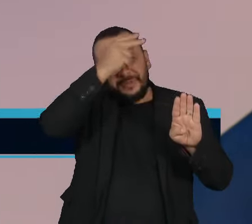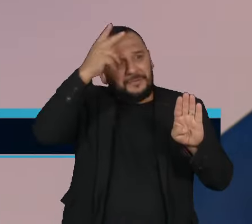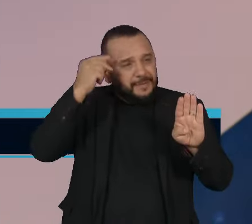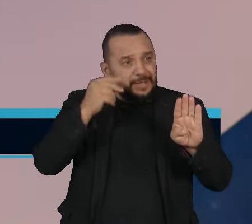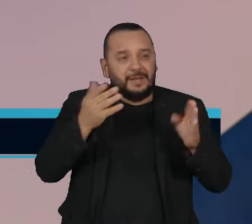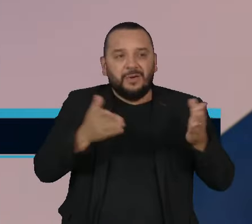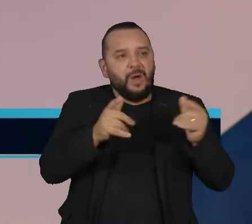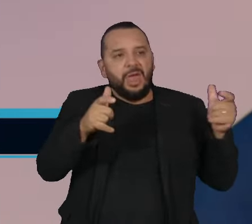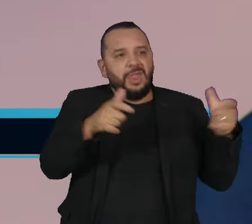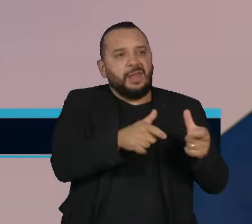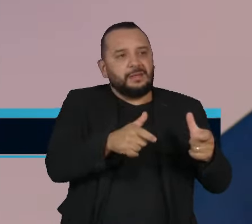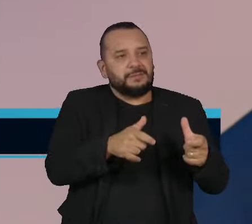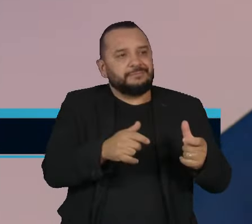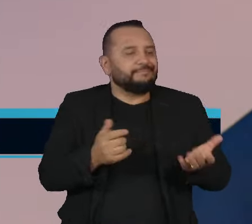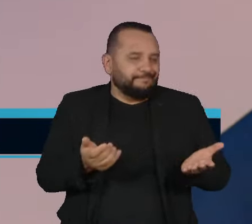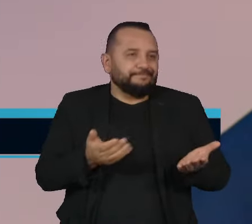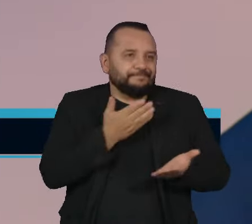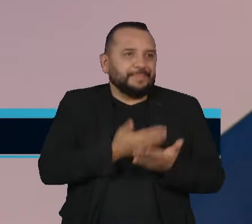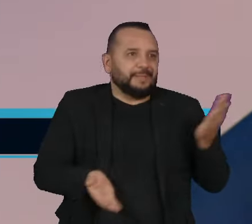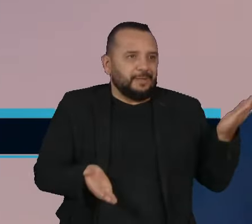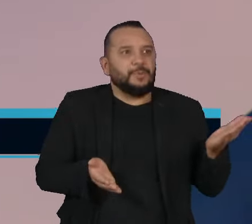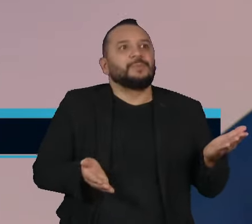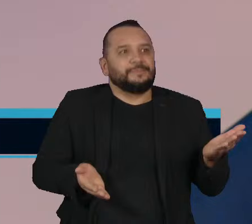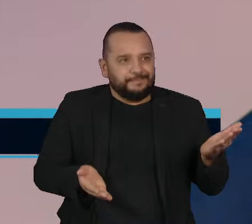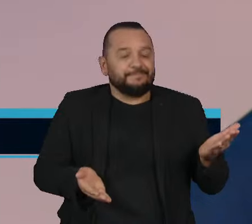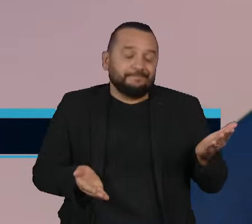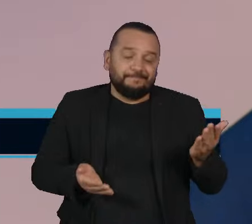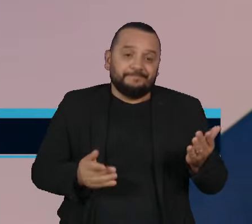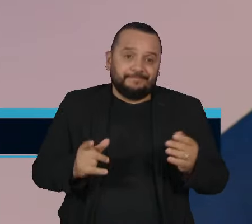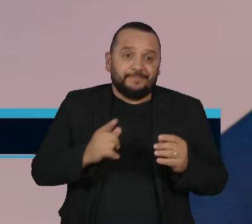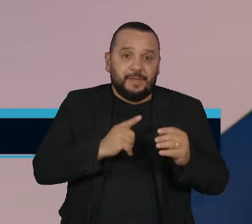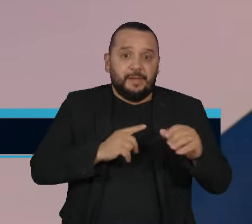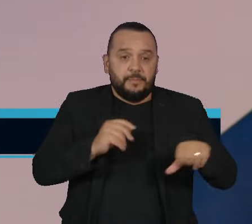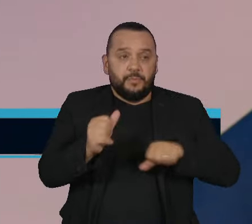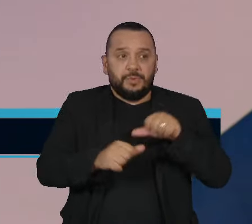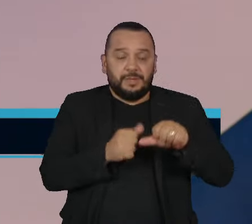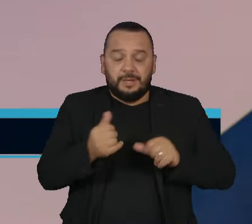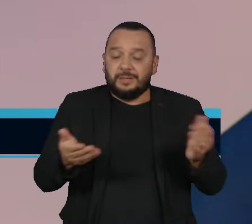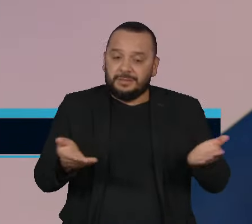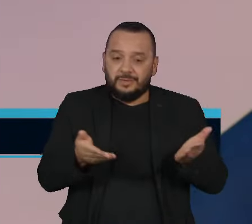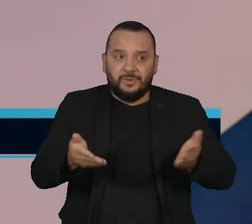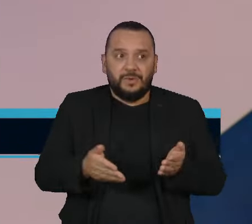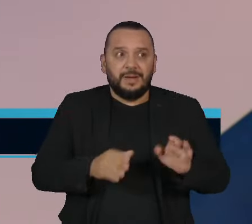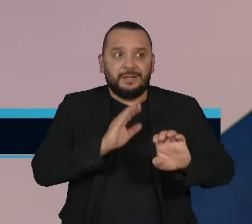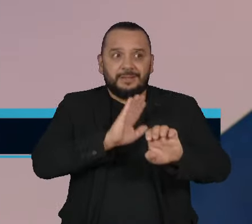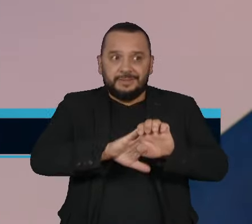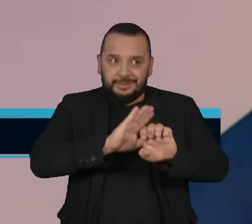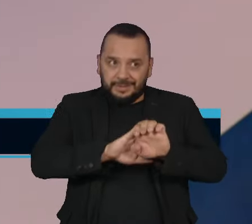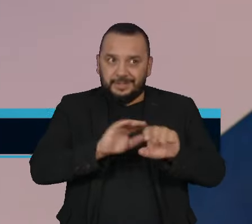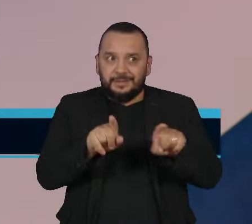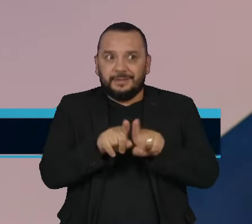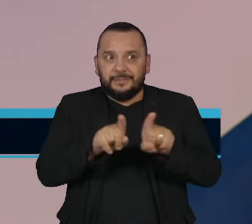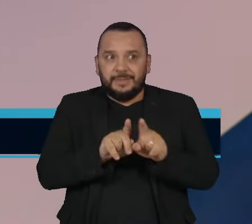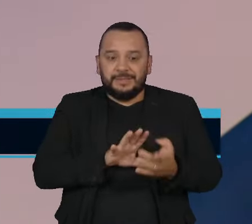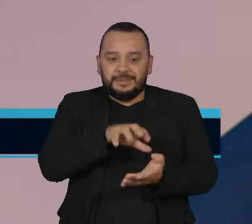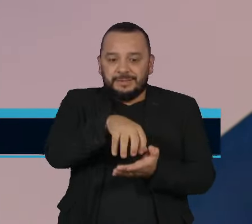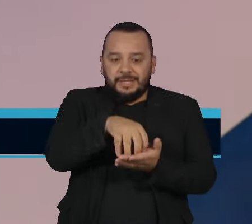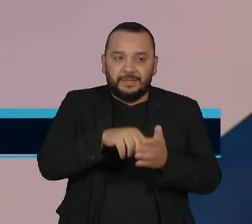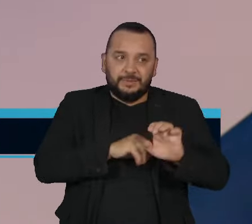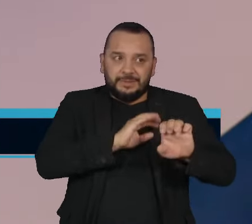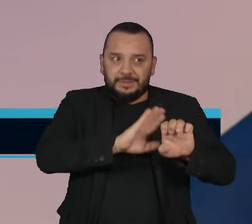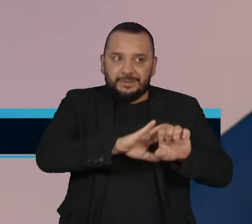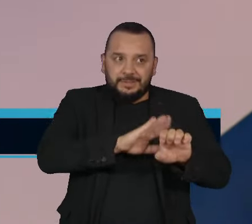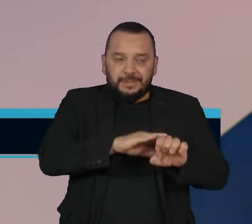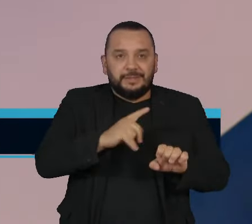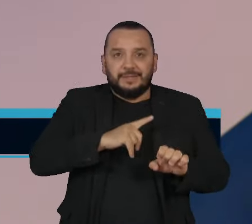MDB. Então, existe uma mudança e eu acho que a esquerda e a centro-esquerda estão no momento